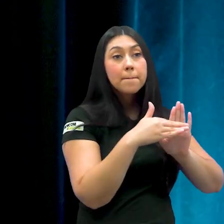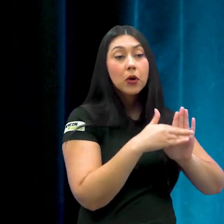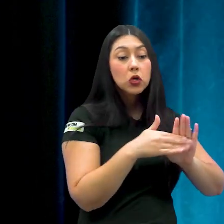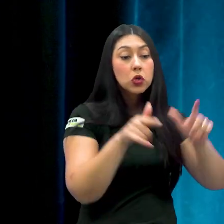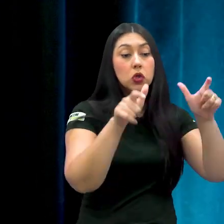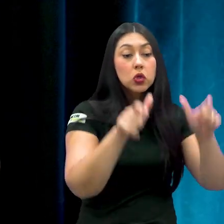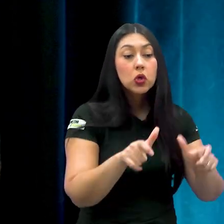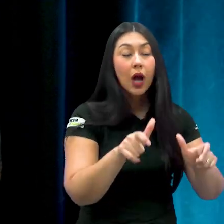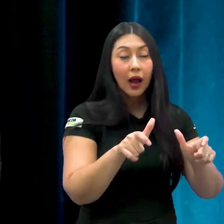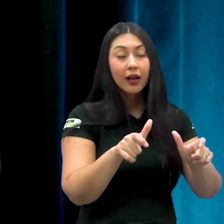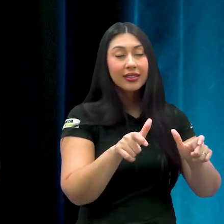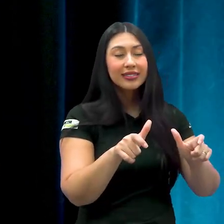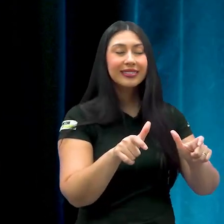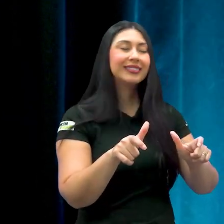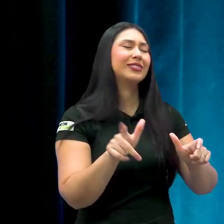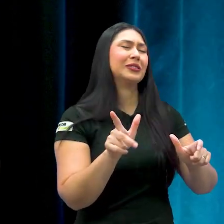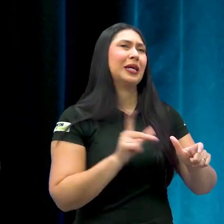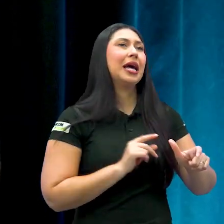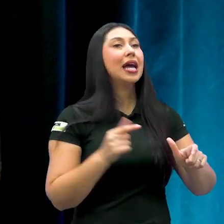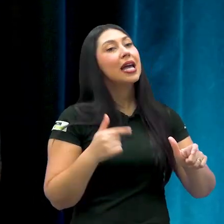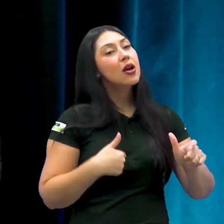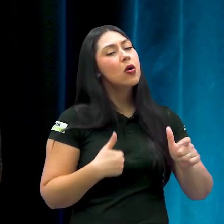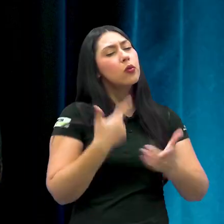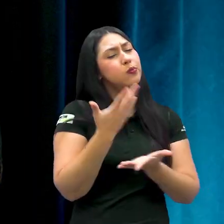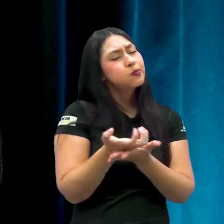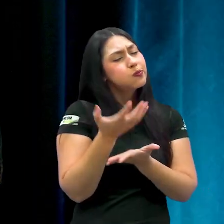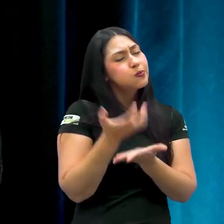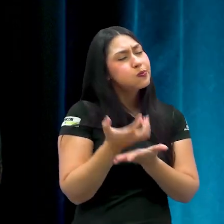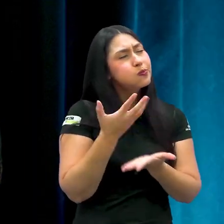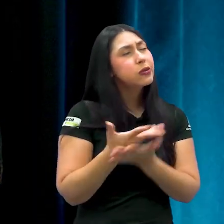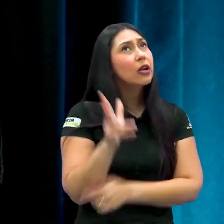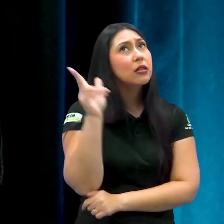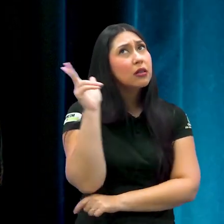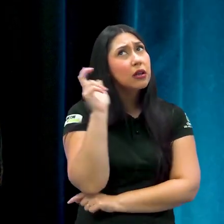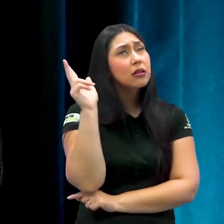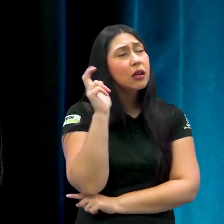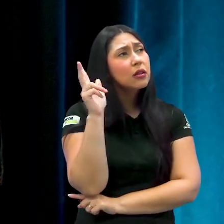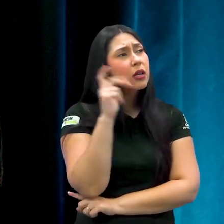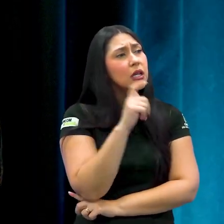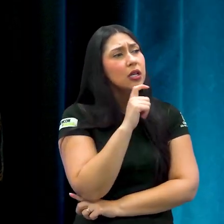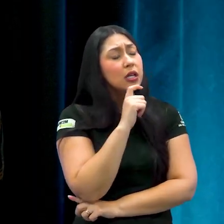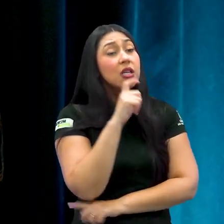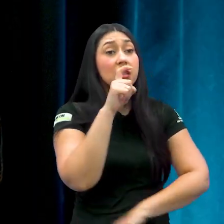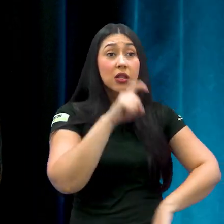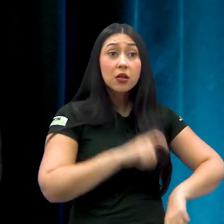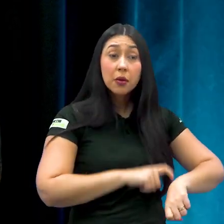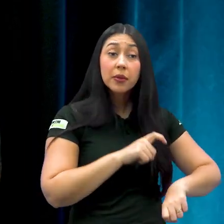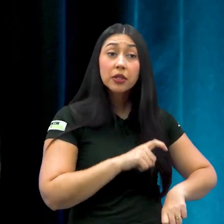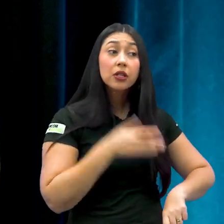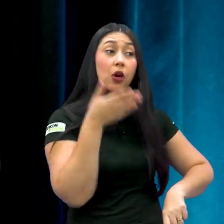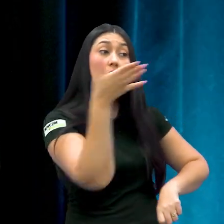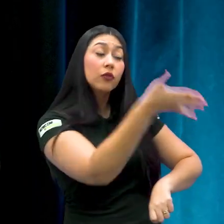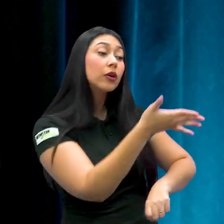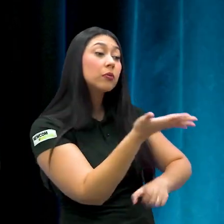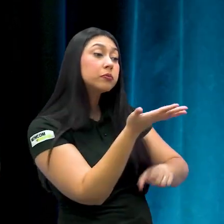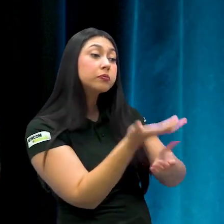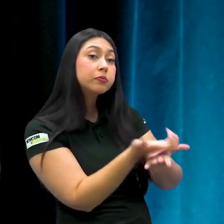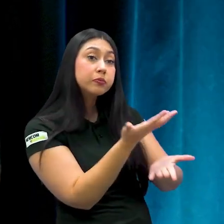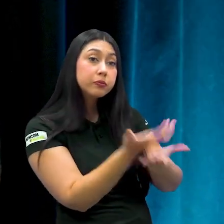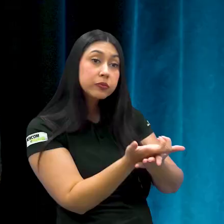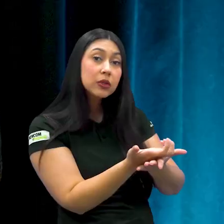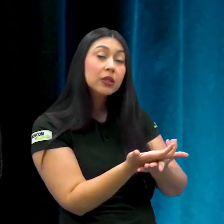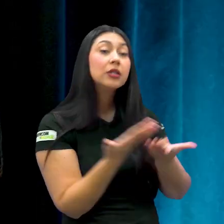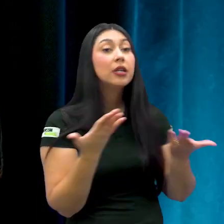lugar, para mim nossa, eu gravei ela várias vezes, ouvi muito. Aí quando a gente foi pro estúdio